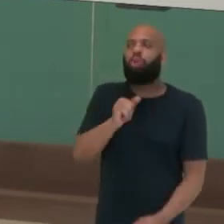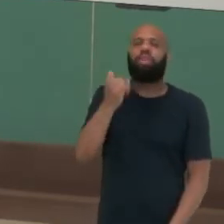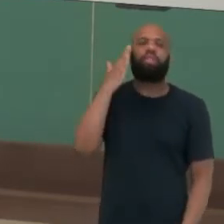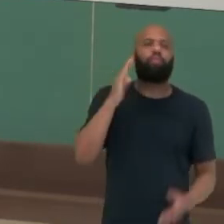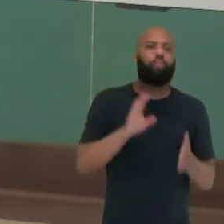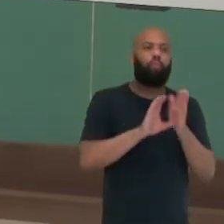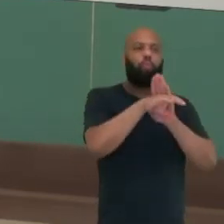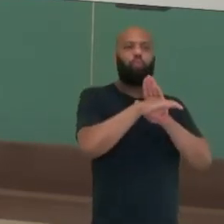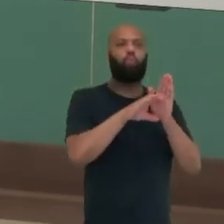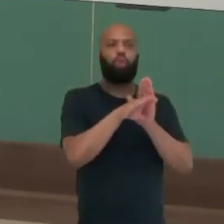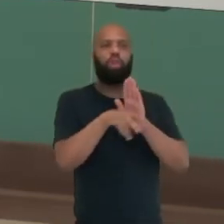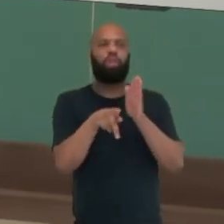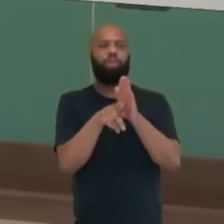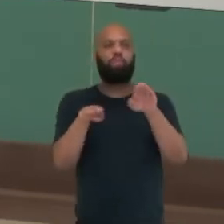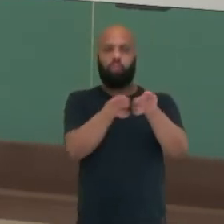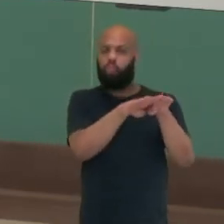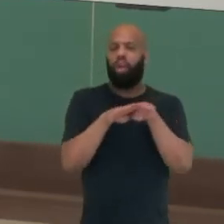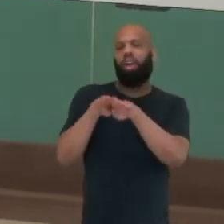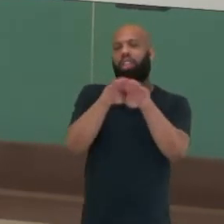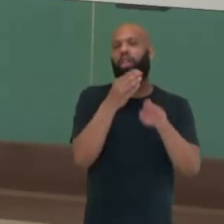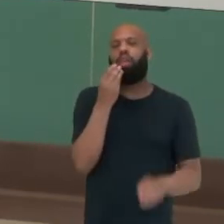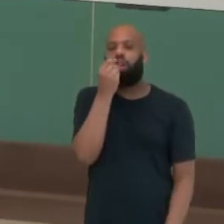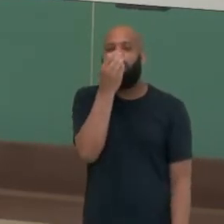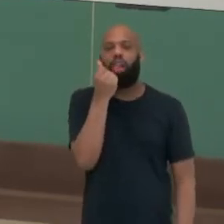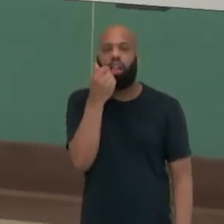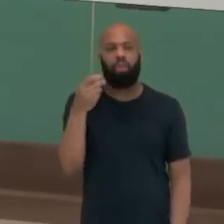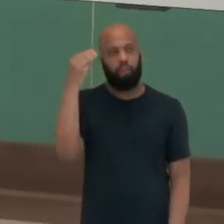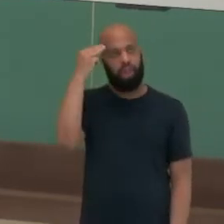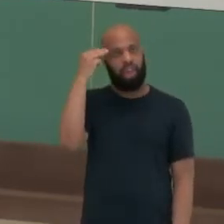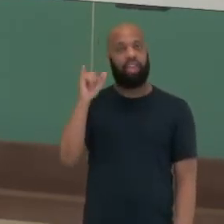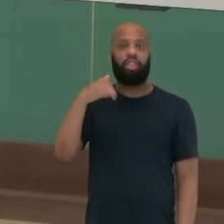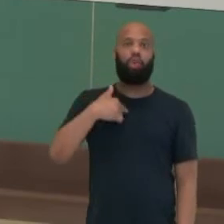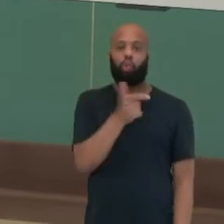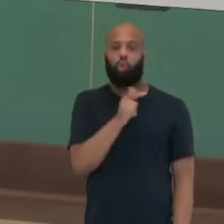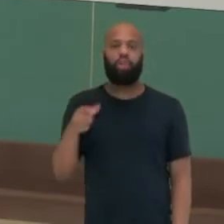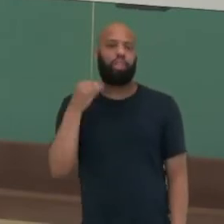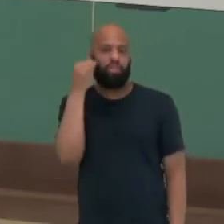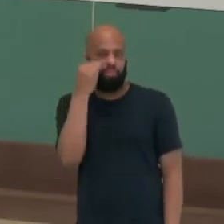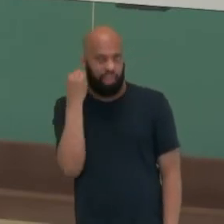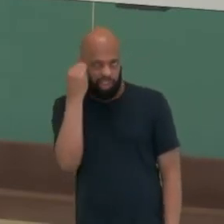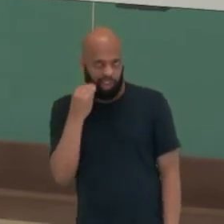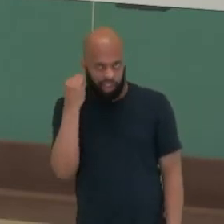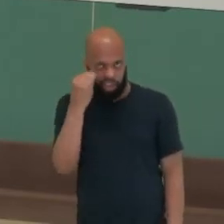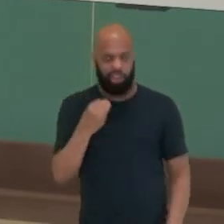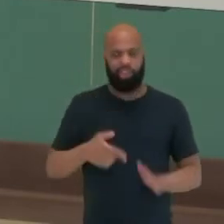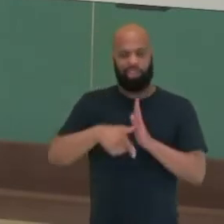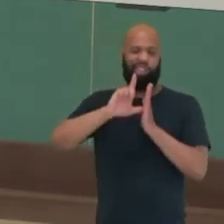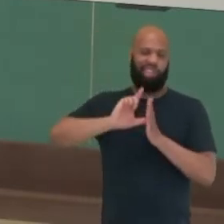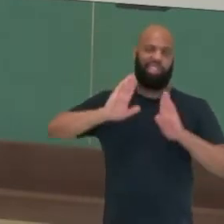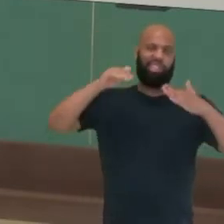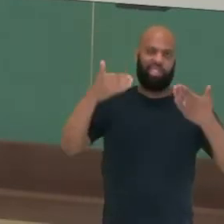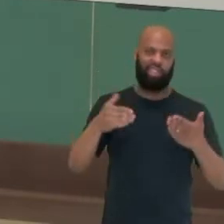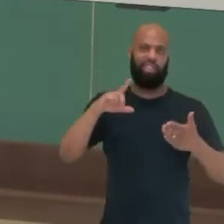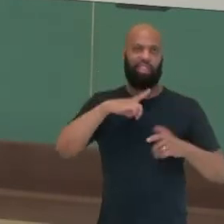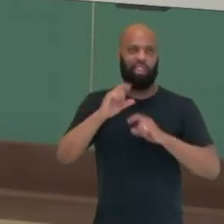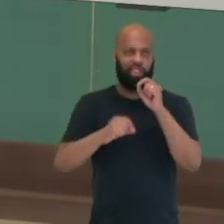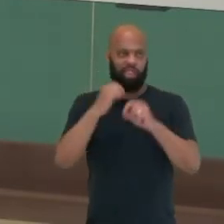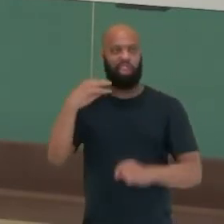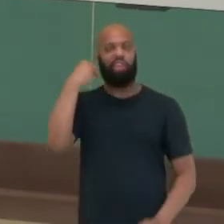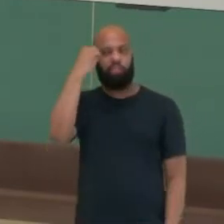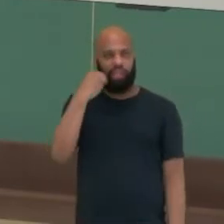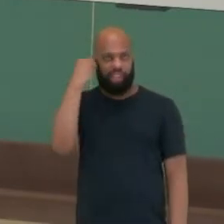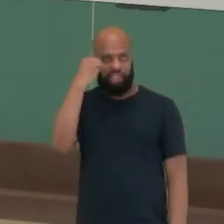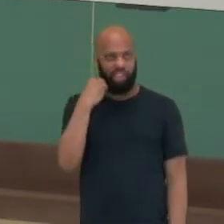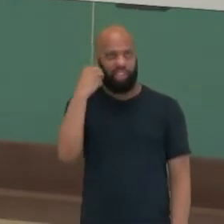um padrão de gosto em minha mente se eu não tive a experiência anterior? Então, a experiência aí entrando